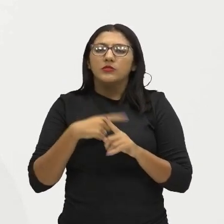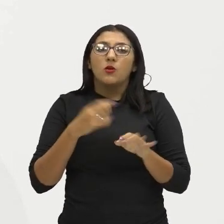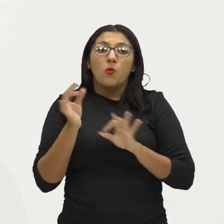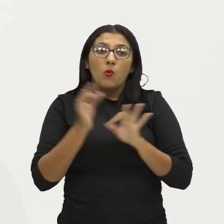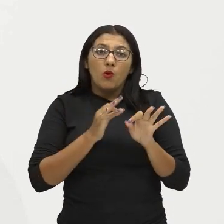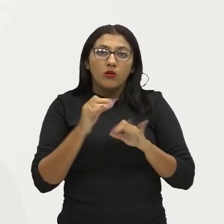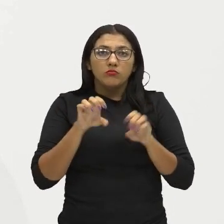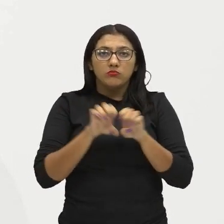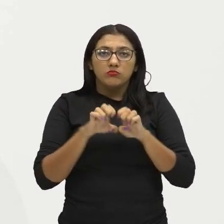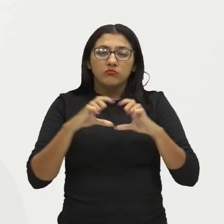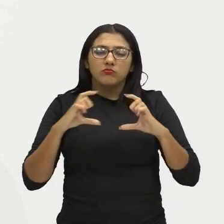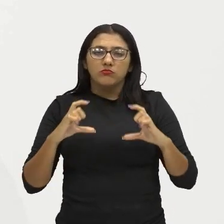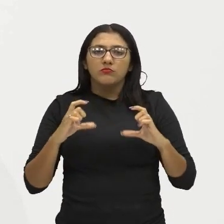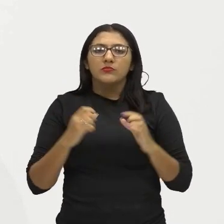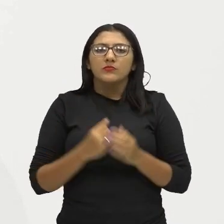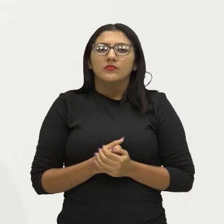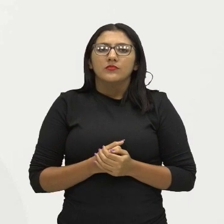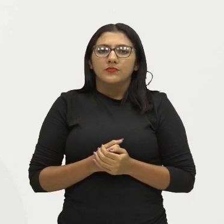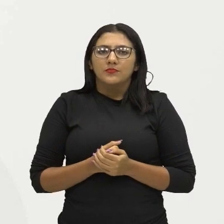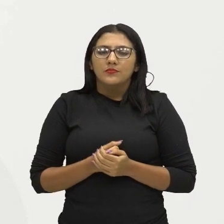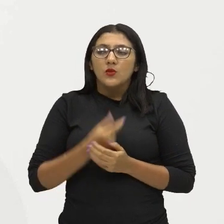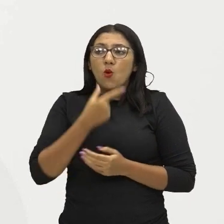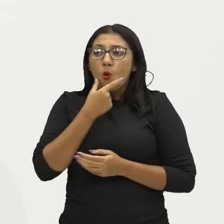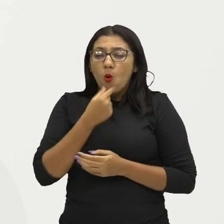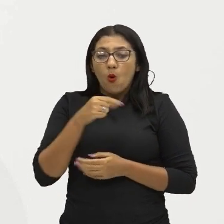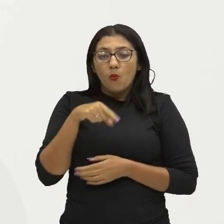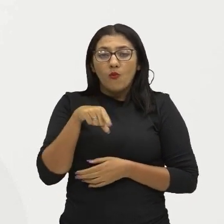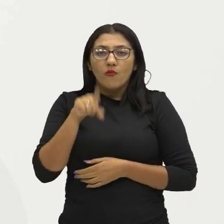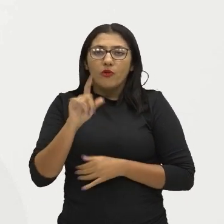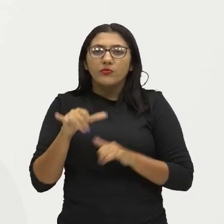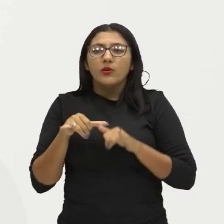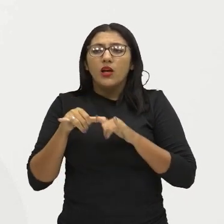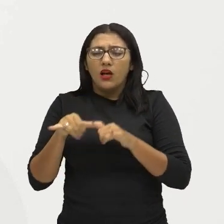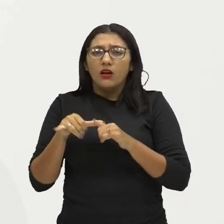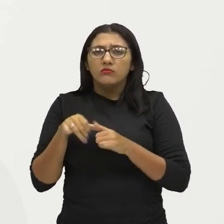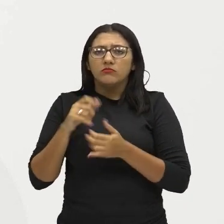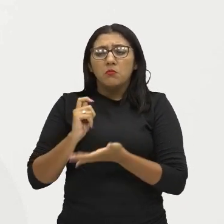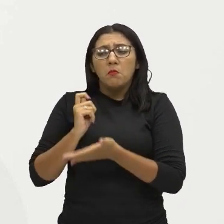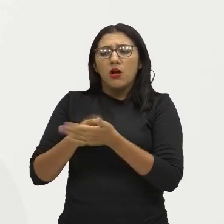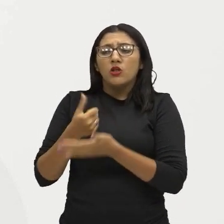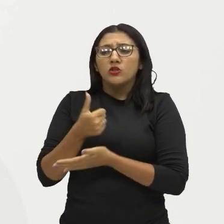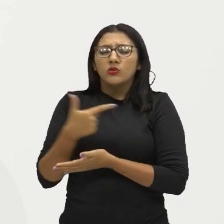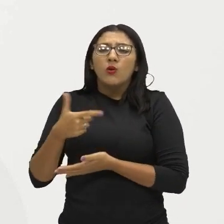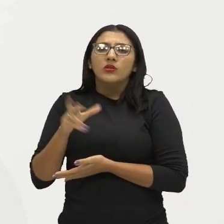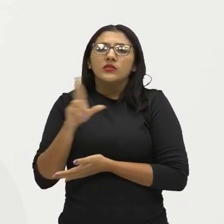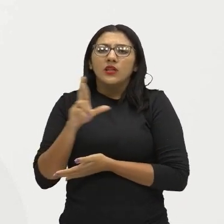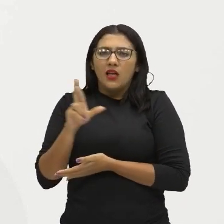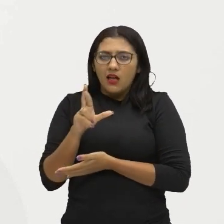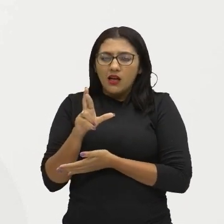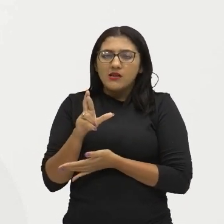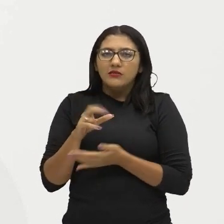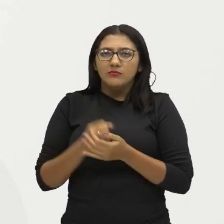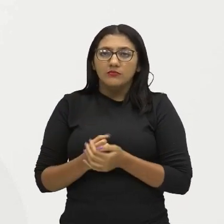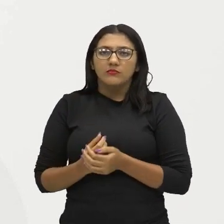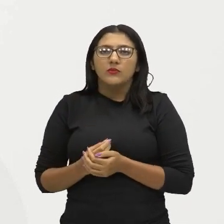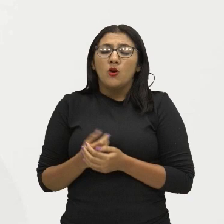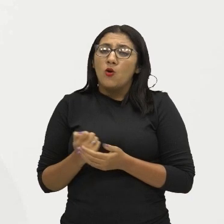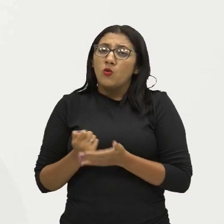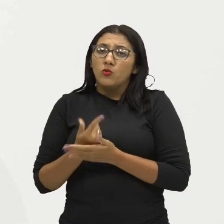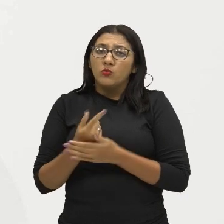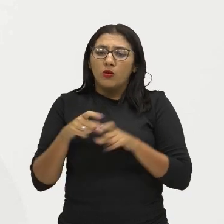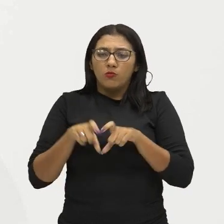essa situação. Olha. João foi ao mercado e pagou R$12 por 2 biscoitos recheados